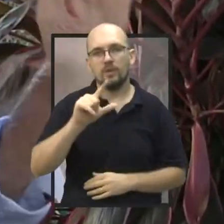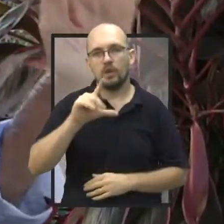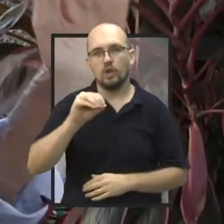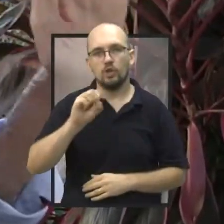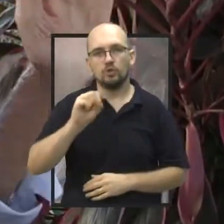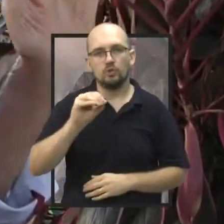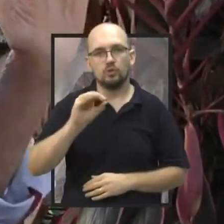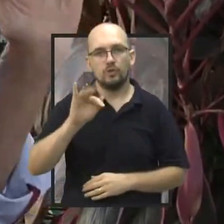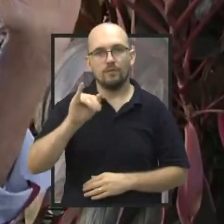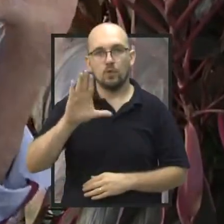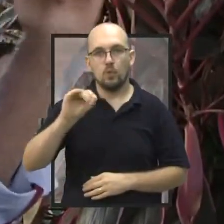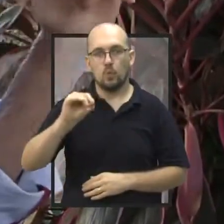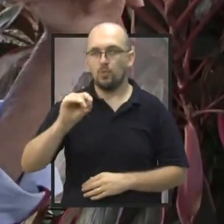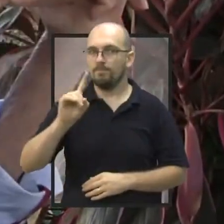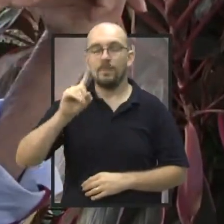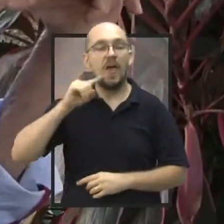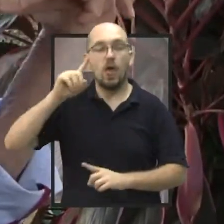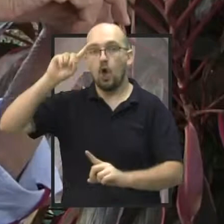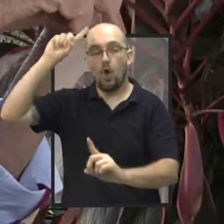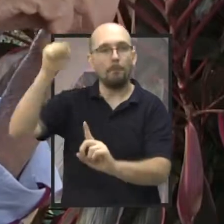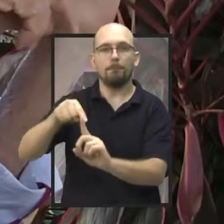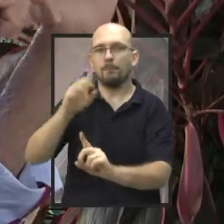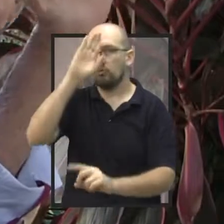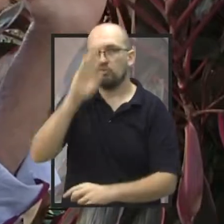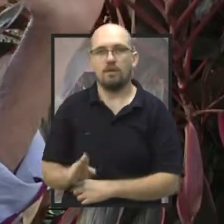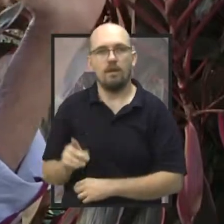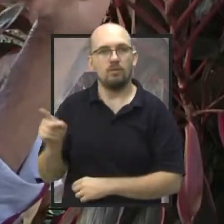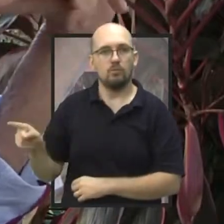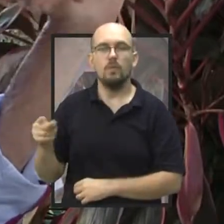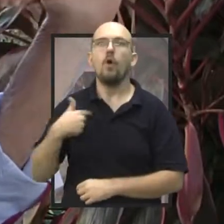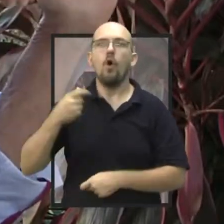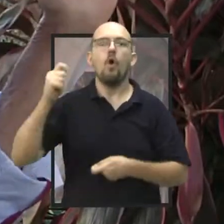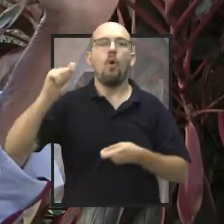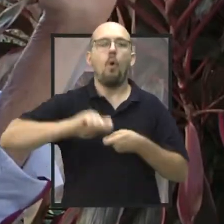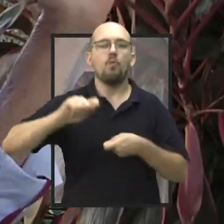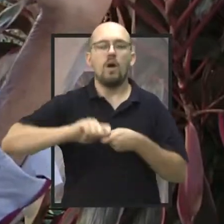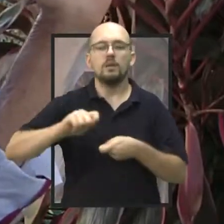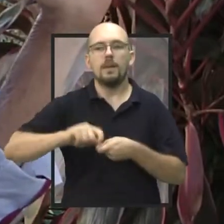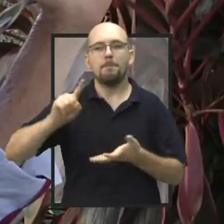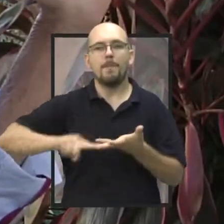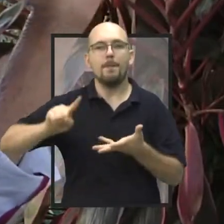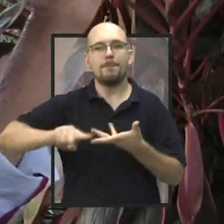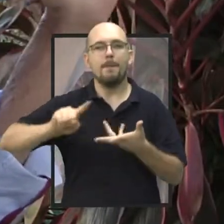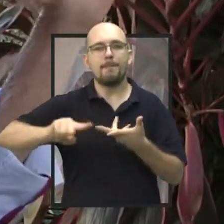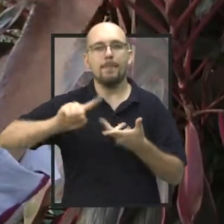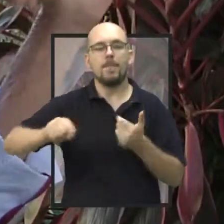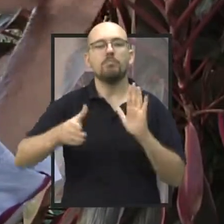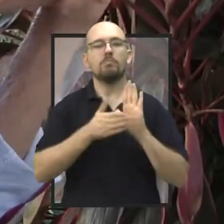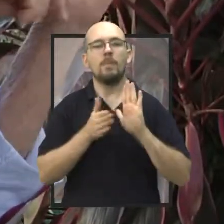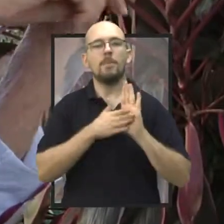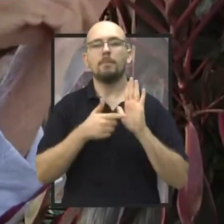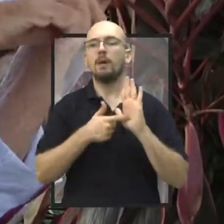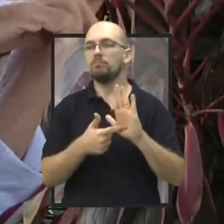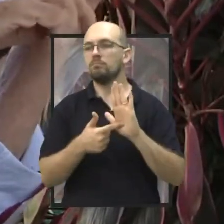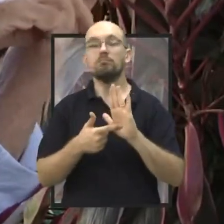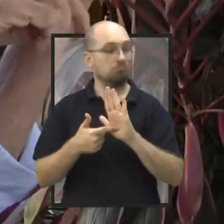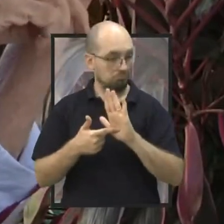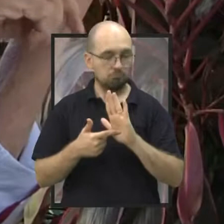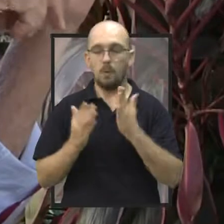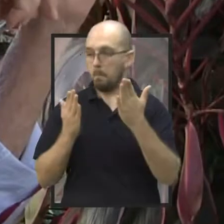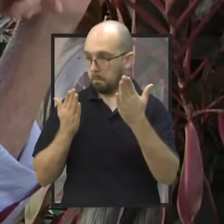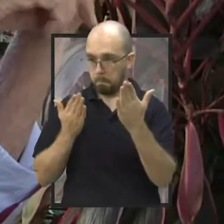o programa teria que ser objetivo. Vou fazer, o meu propósito é